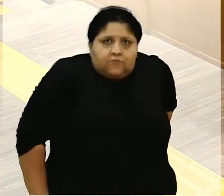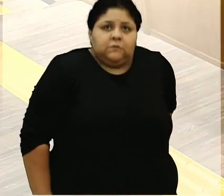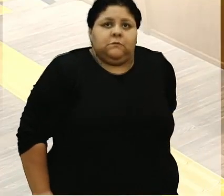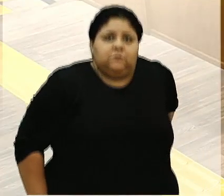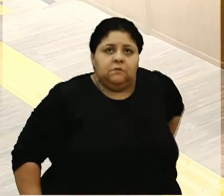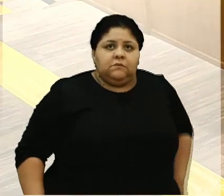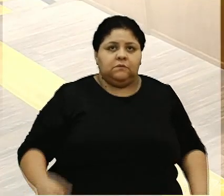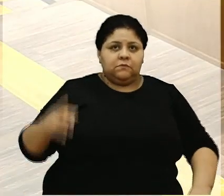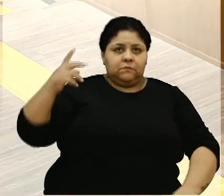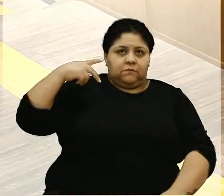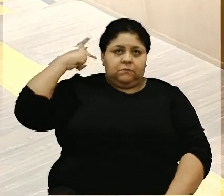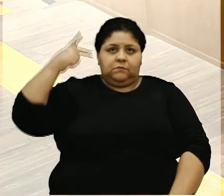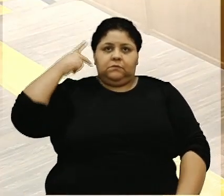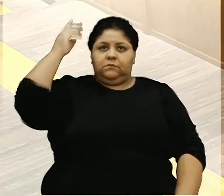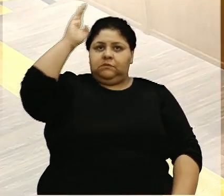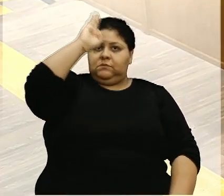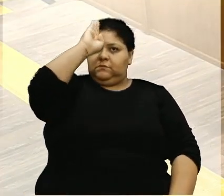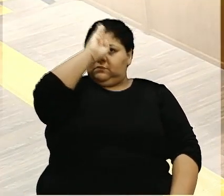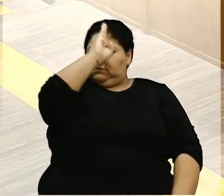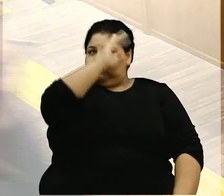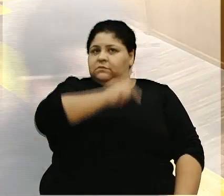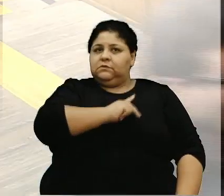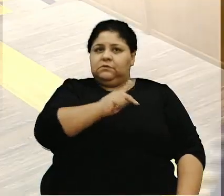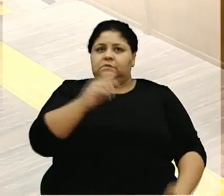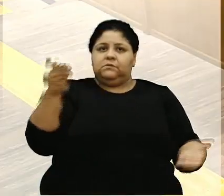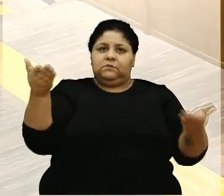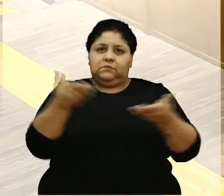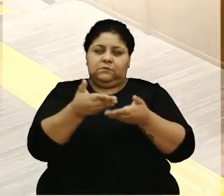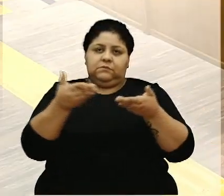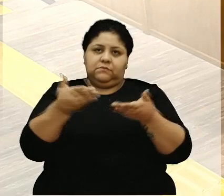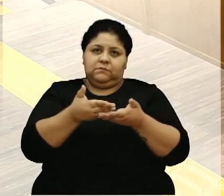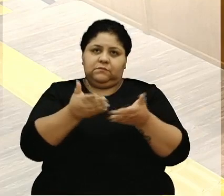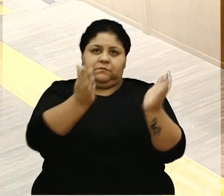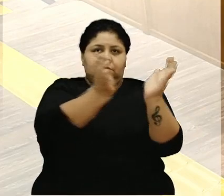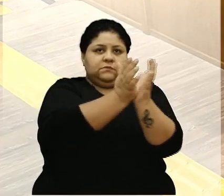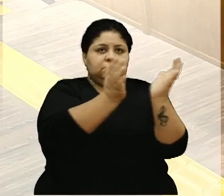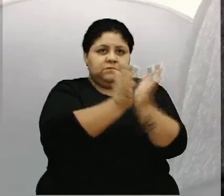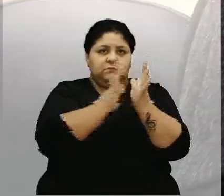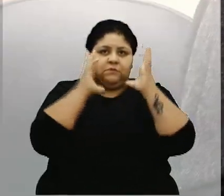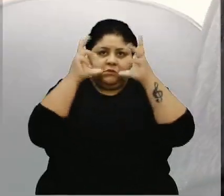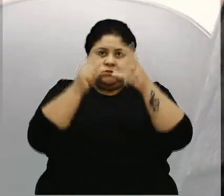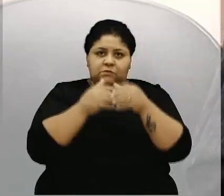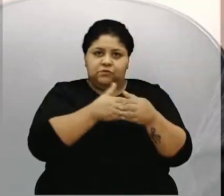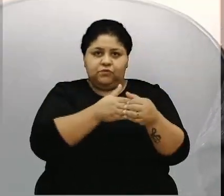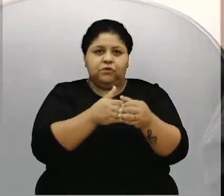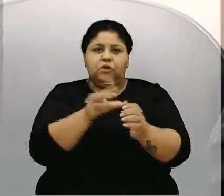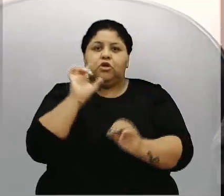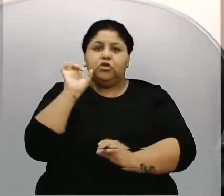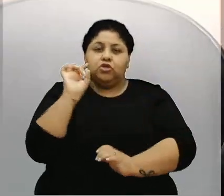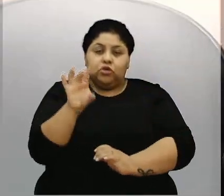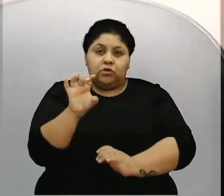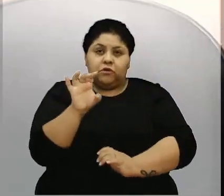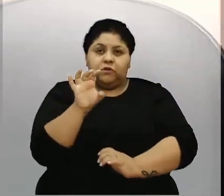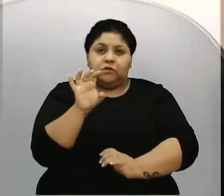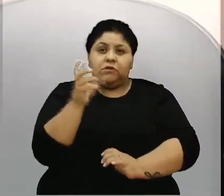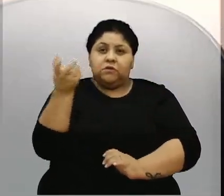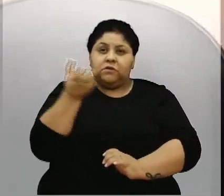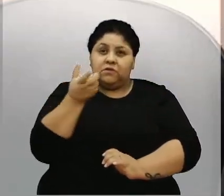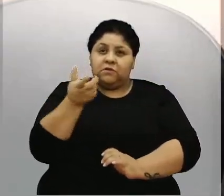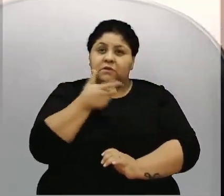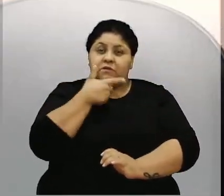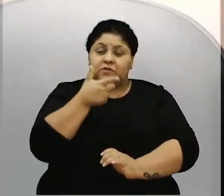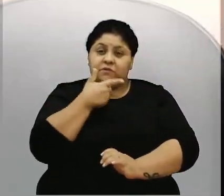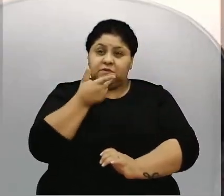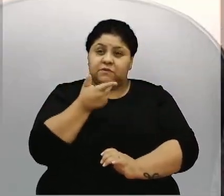Vereador Adriano Bressan, presidente nesse momento, colegas vereadores, a todos que nos acompanham, eu só quero ocupar